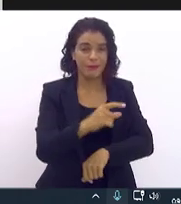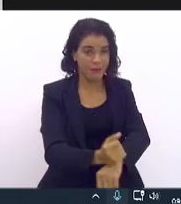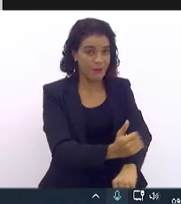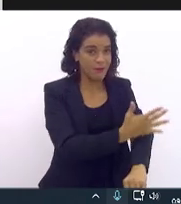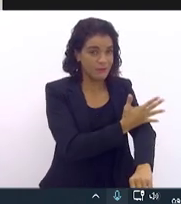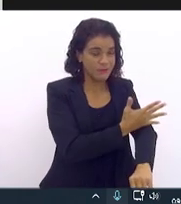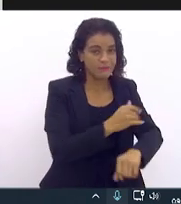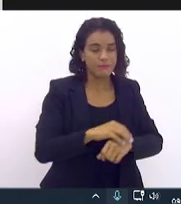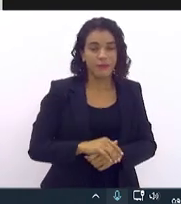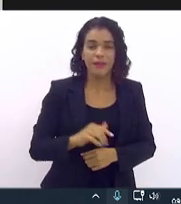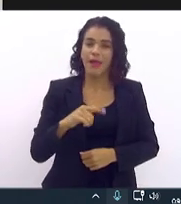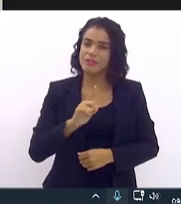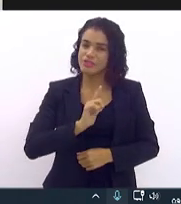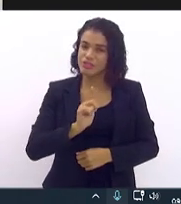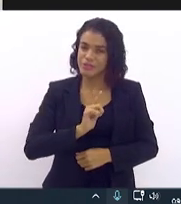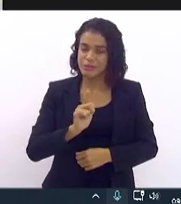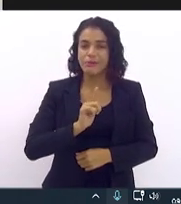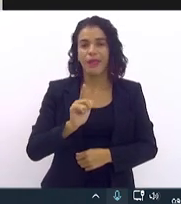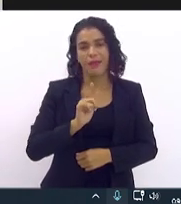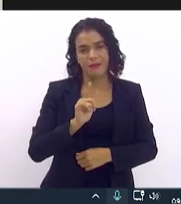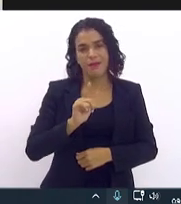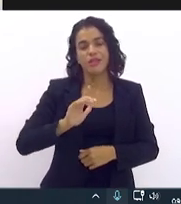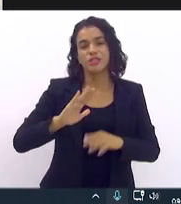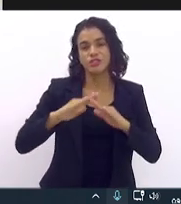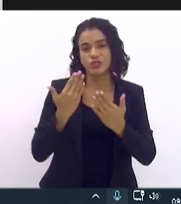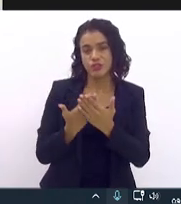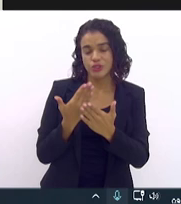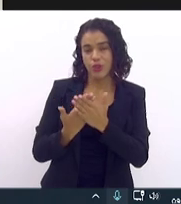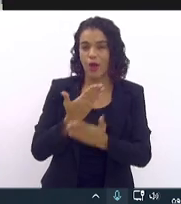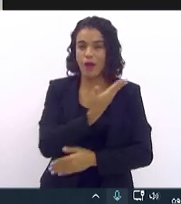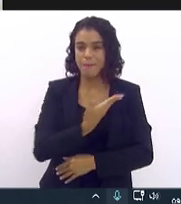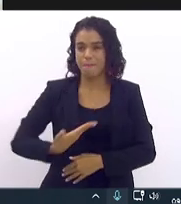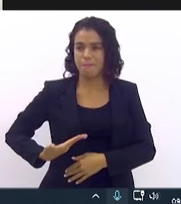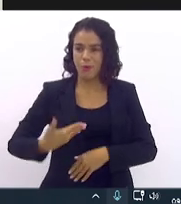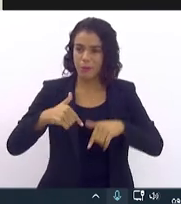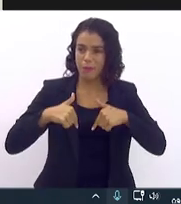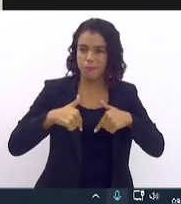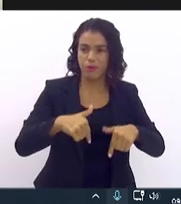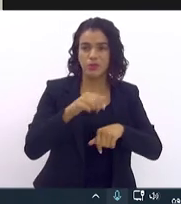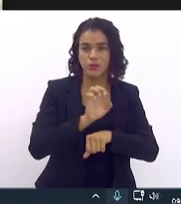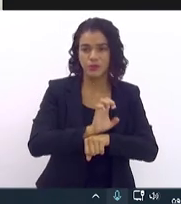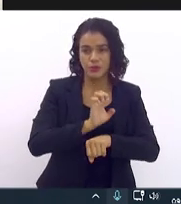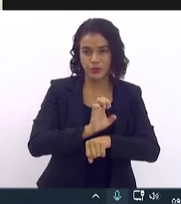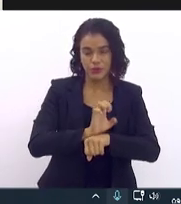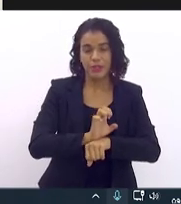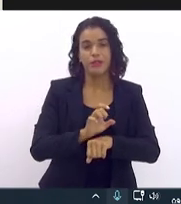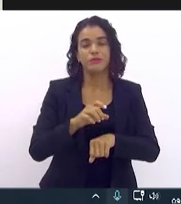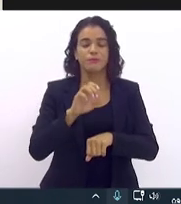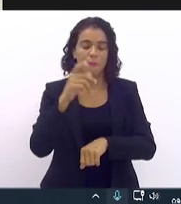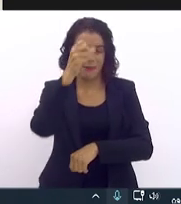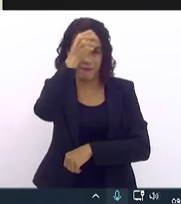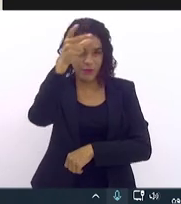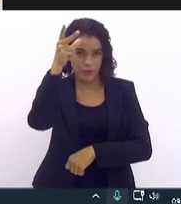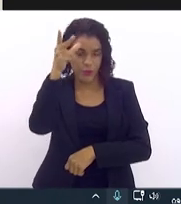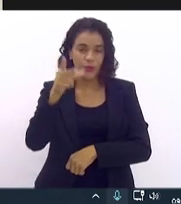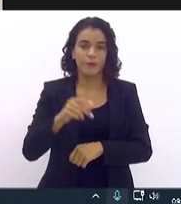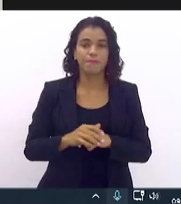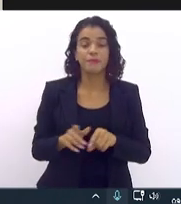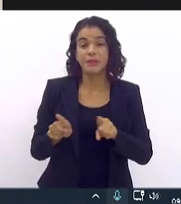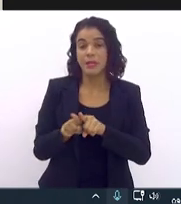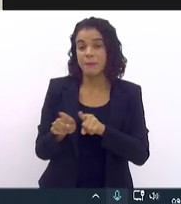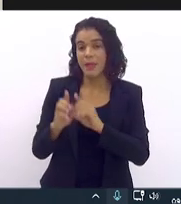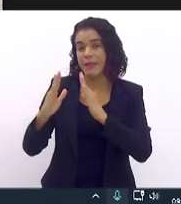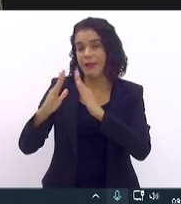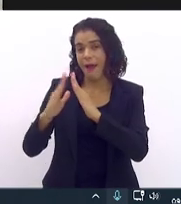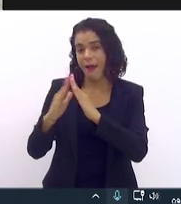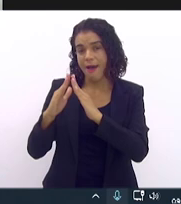emocional. E aí a gente tem essa atuação muito em escolas públicas do Rio de Janeiro, tá? E também em abrigos, tanto de menores de idade